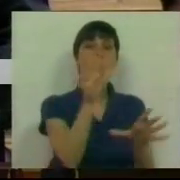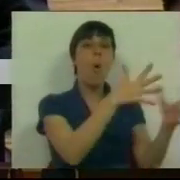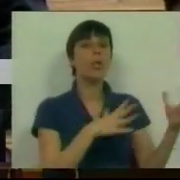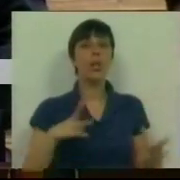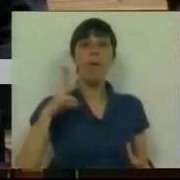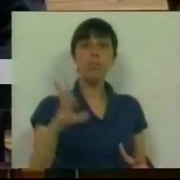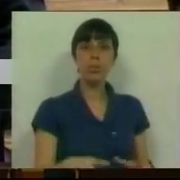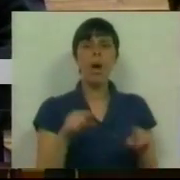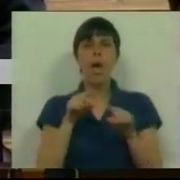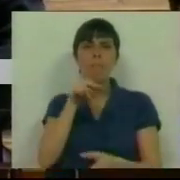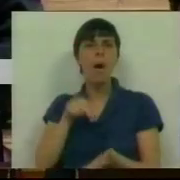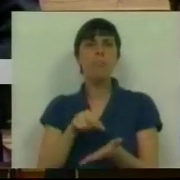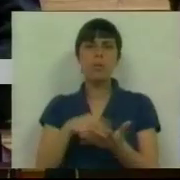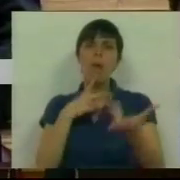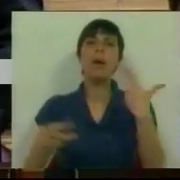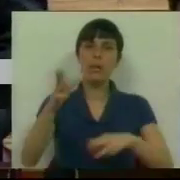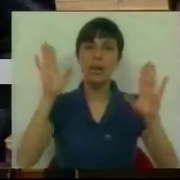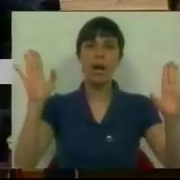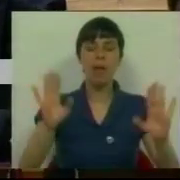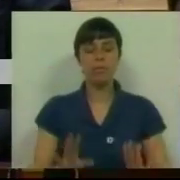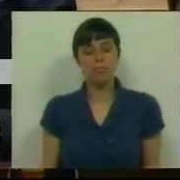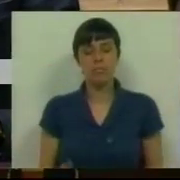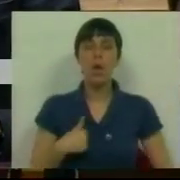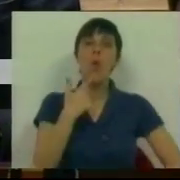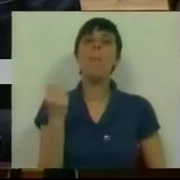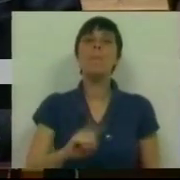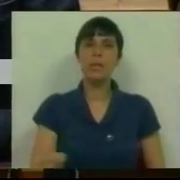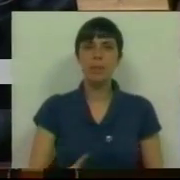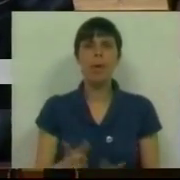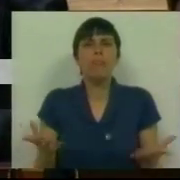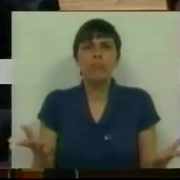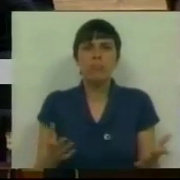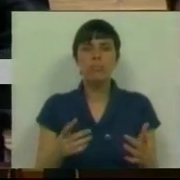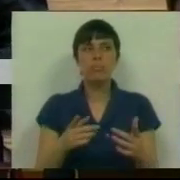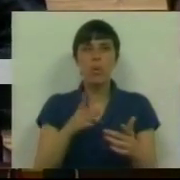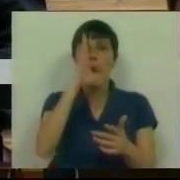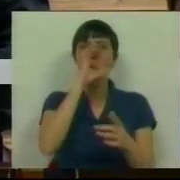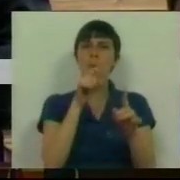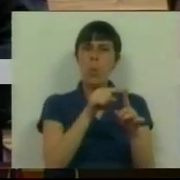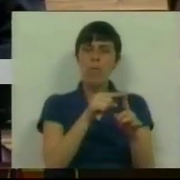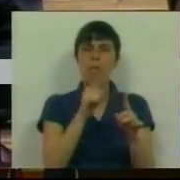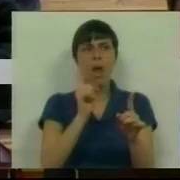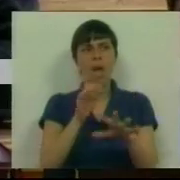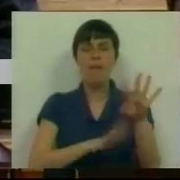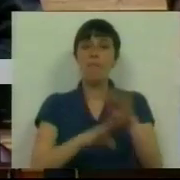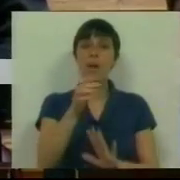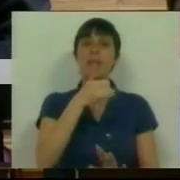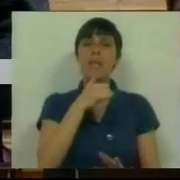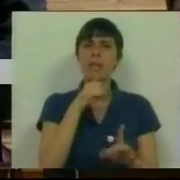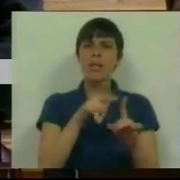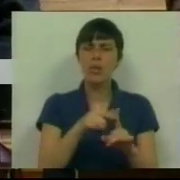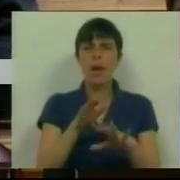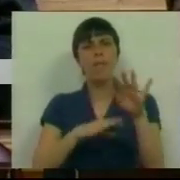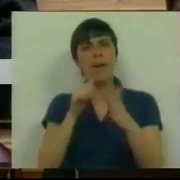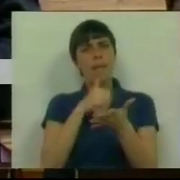Portugal, essa é uma posição criticável. Agora, o que nós não percebemos é que se sustenta o Governo que faz estas decisões, que